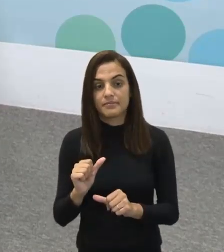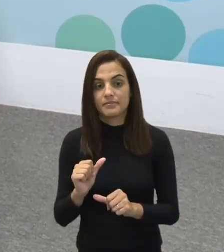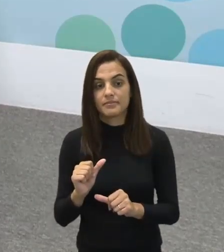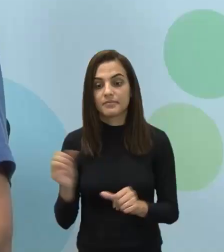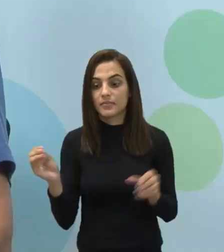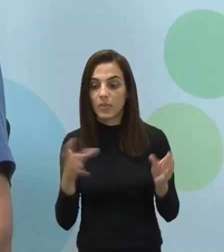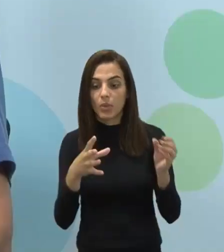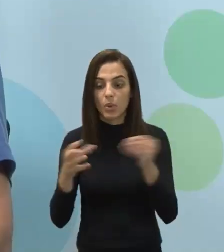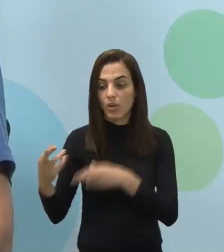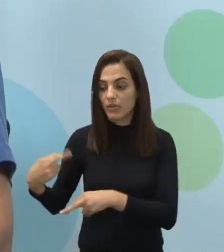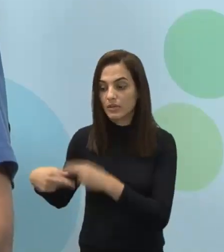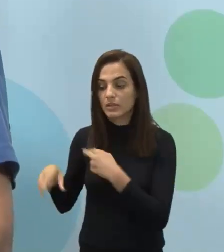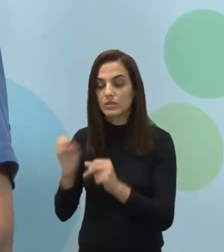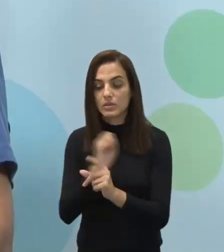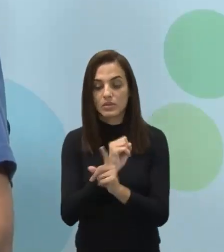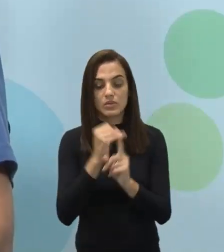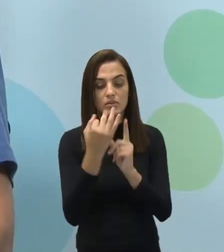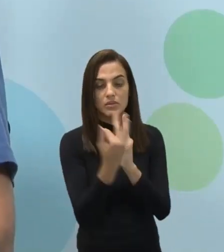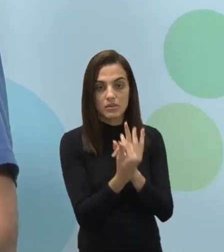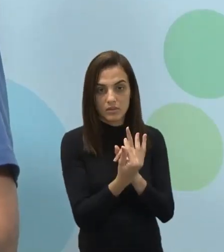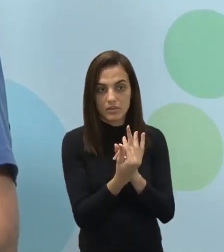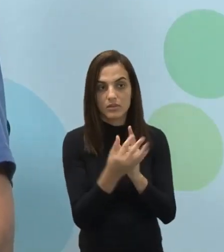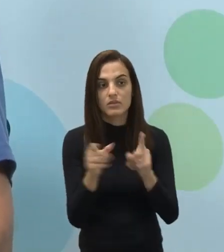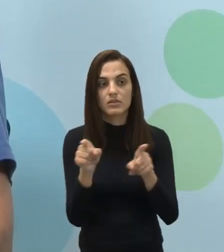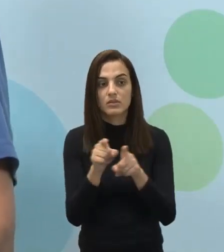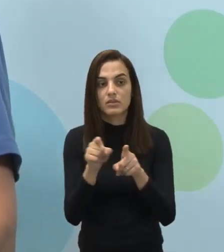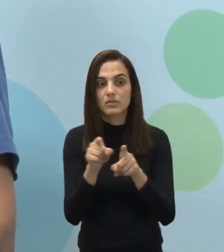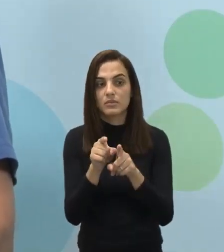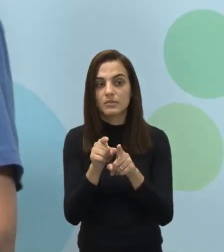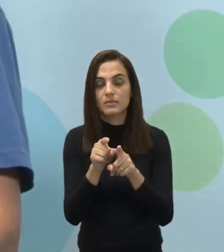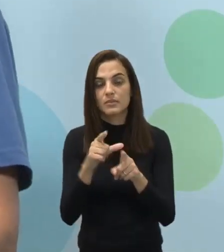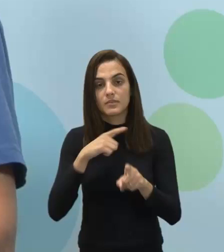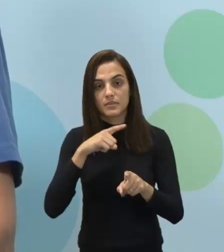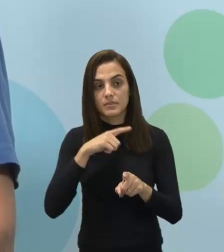novas relações sociais, vai, no geral,